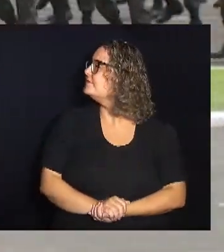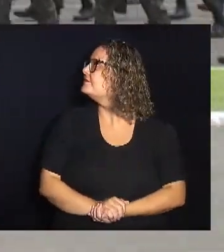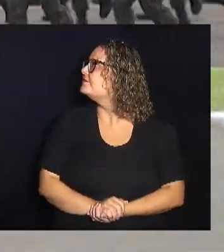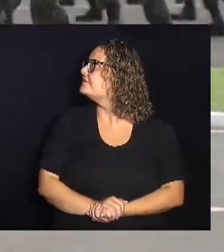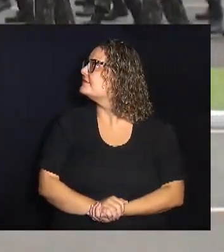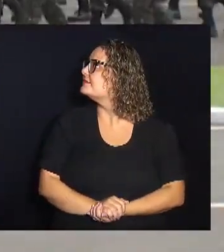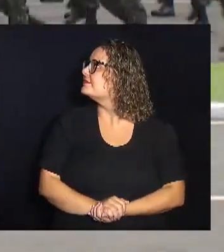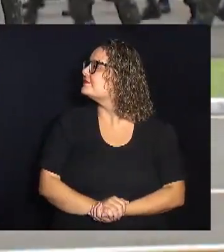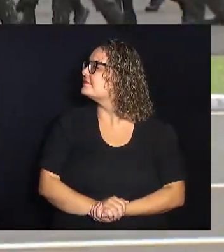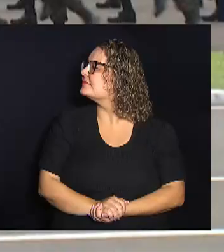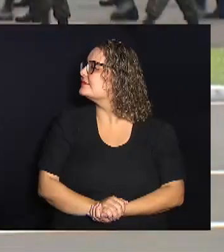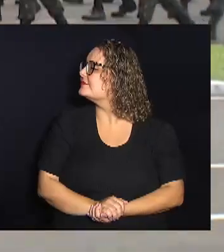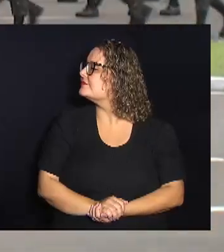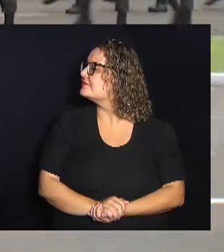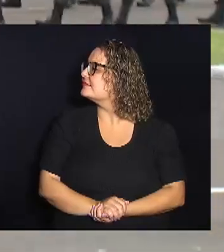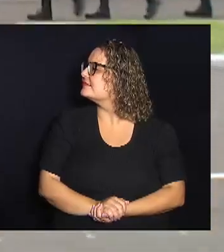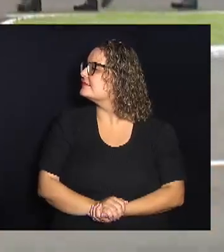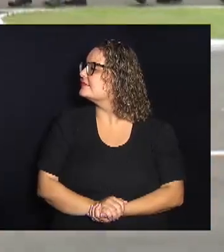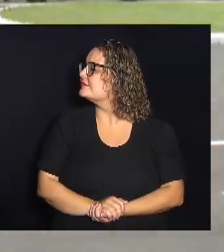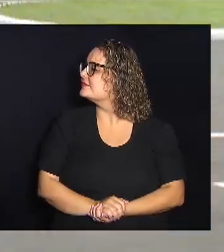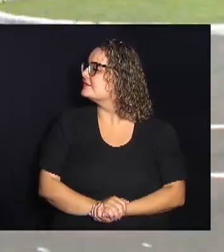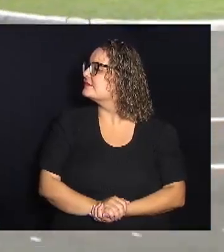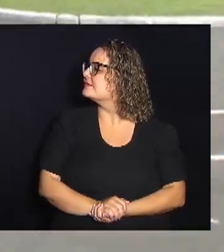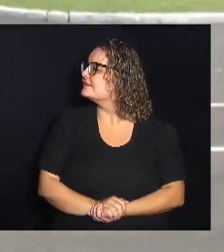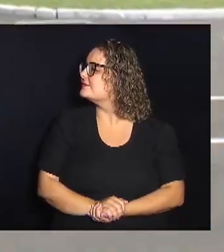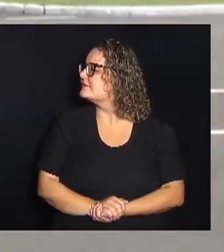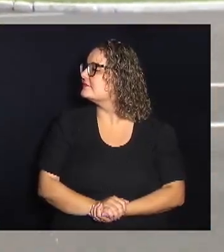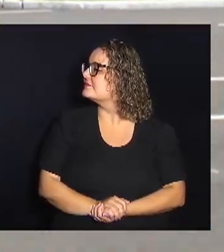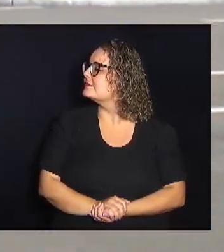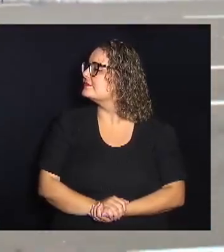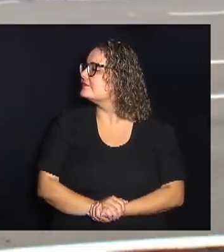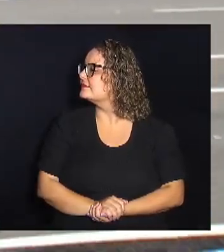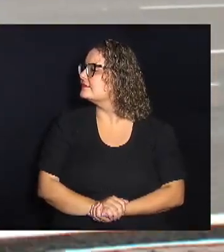vou brincar a vida inteira.